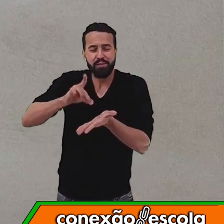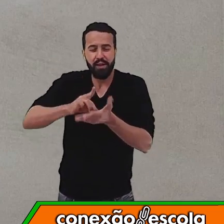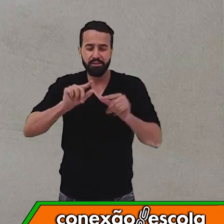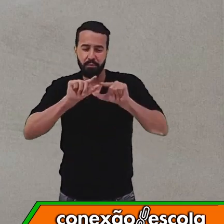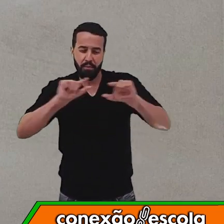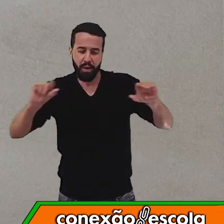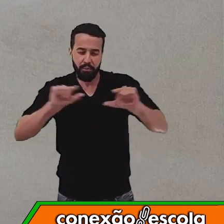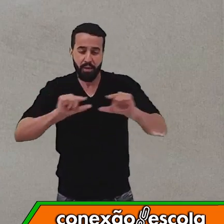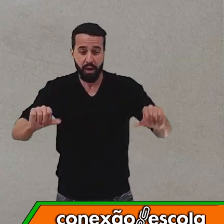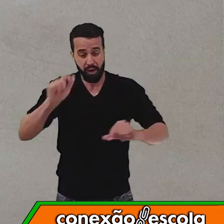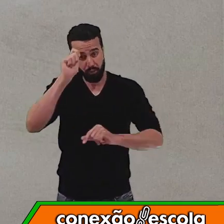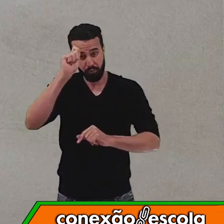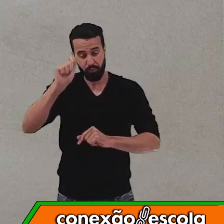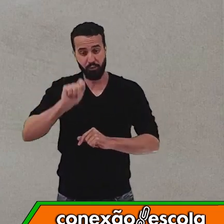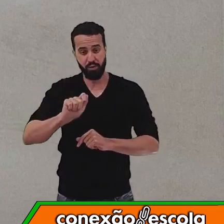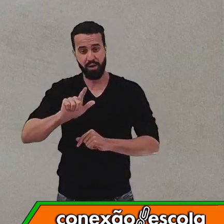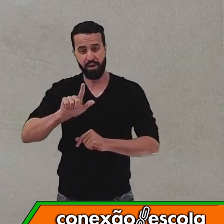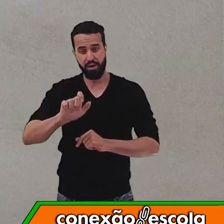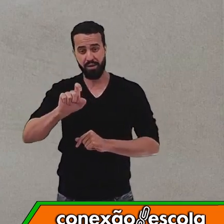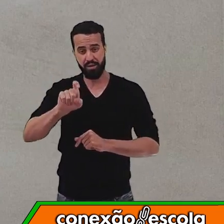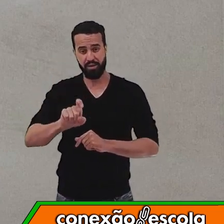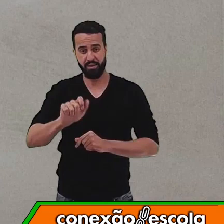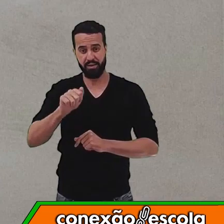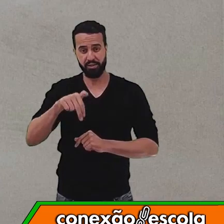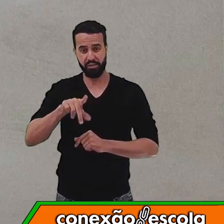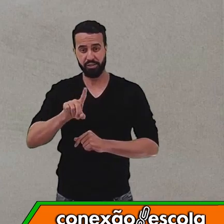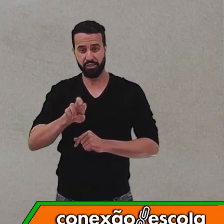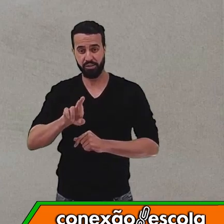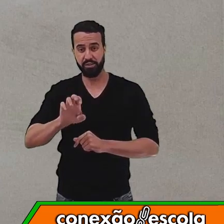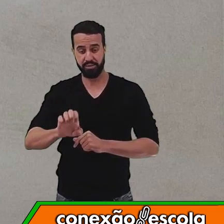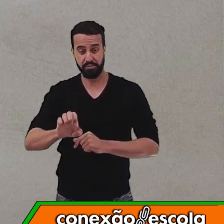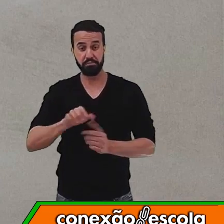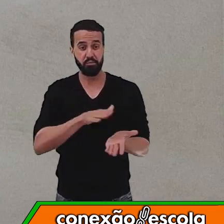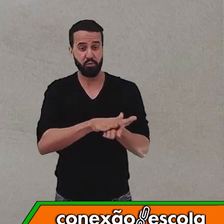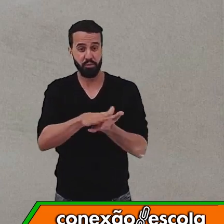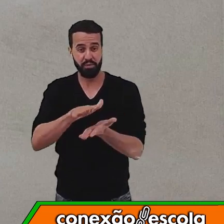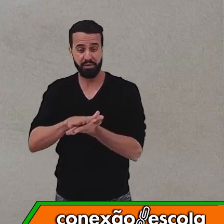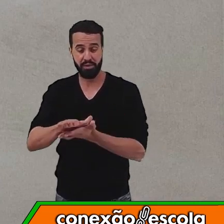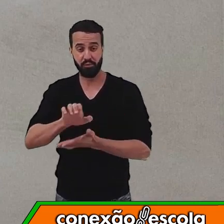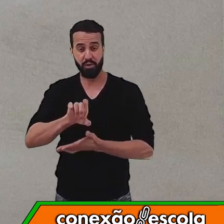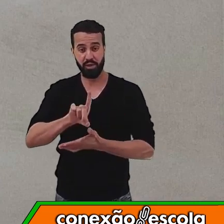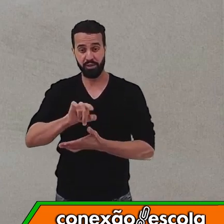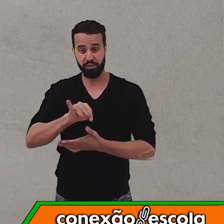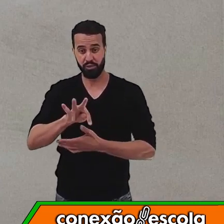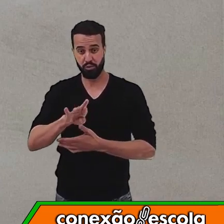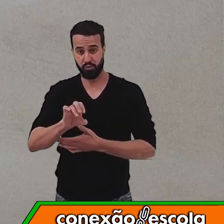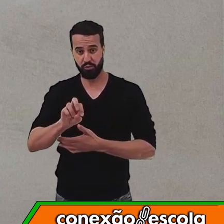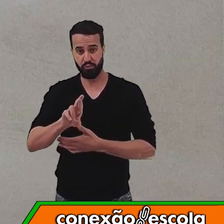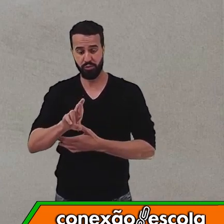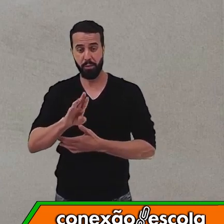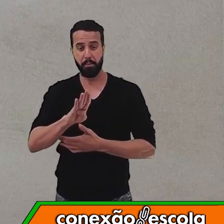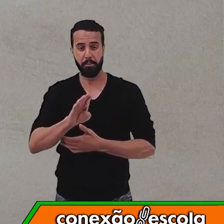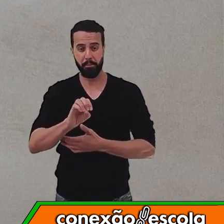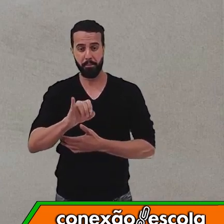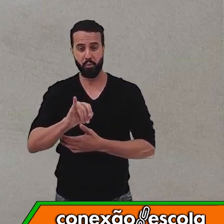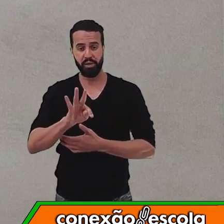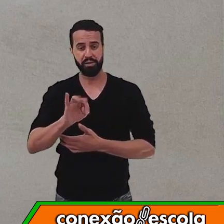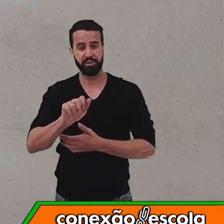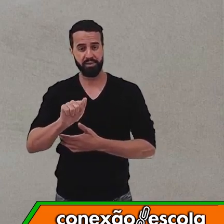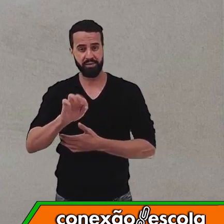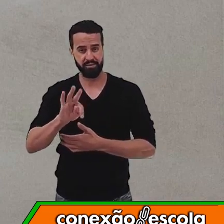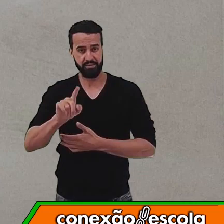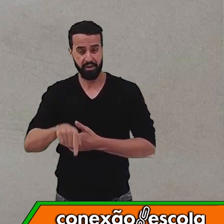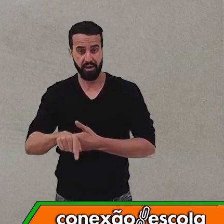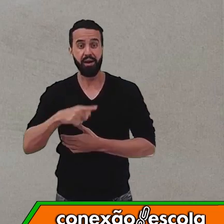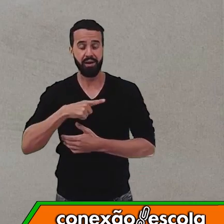do escritor Alexandre Rampazzo, e foi publicado pela editora Boitatá. Essa história é linda e foi